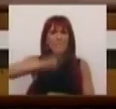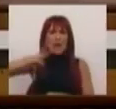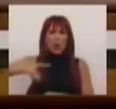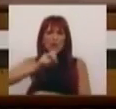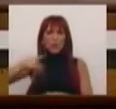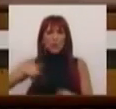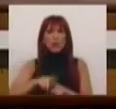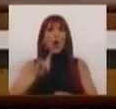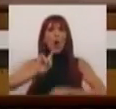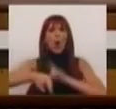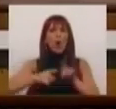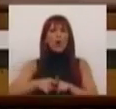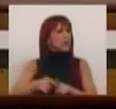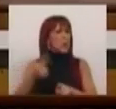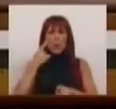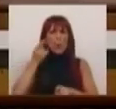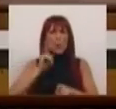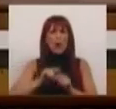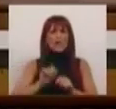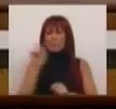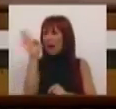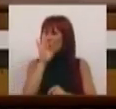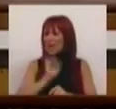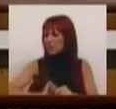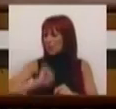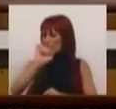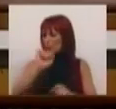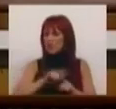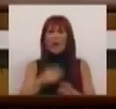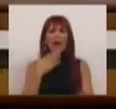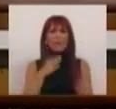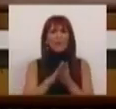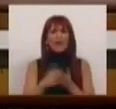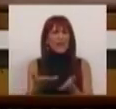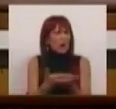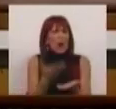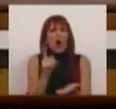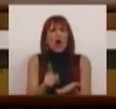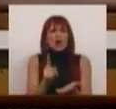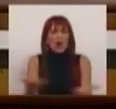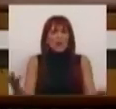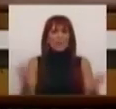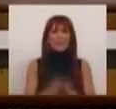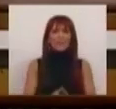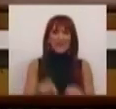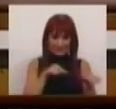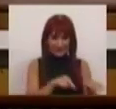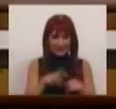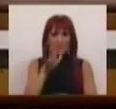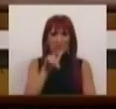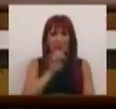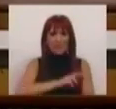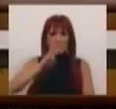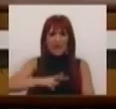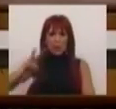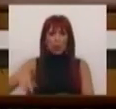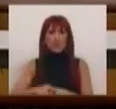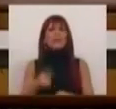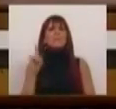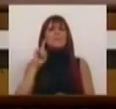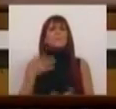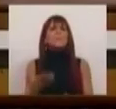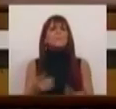euros, dos quais não se conhecem a sua aplicação e utilidade na economia. Desses 1.000 milhões, quanto